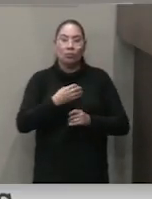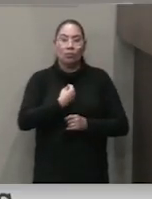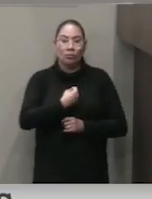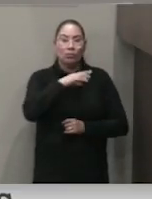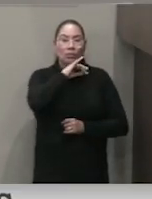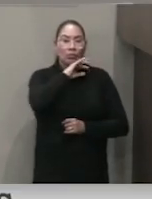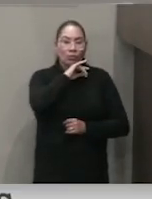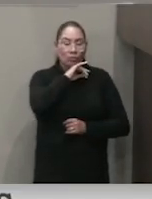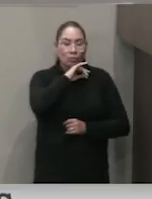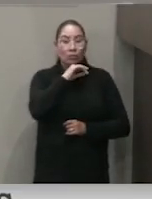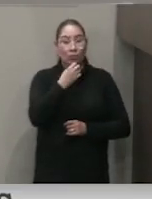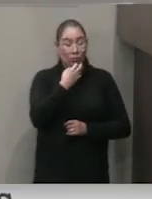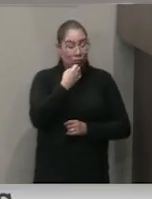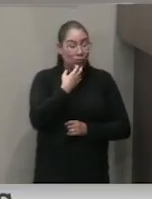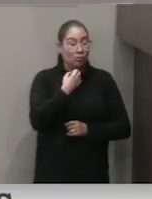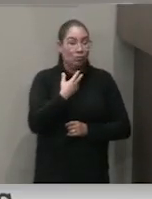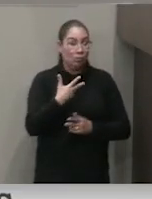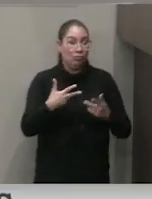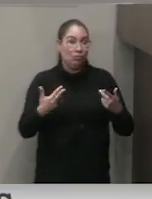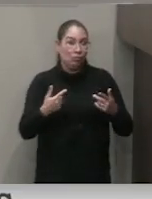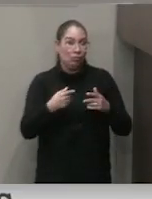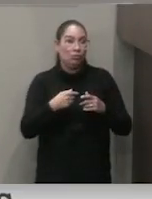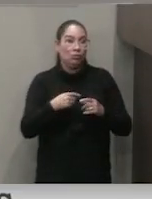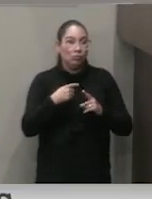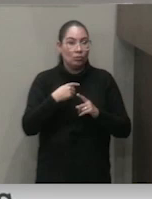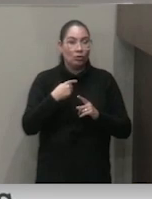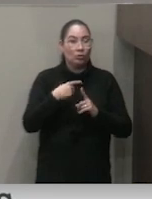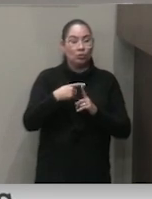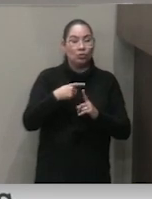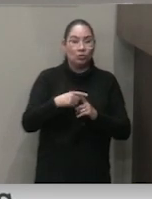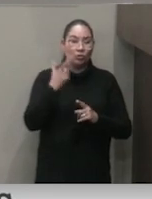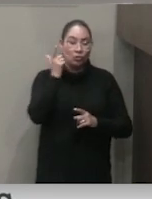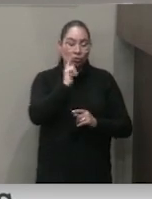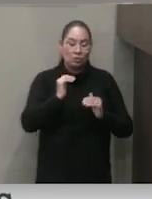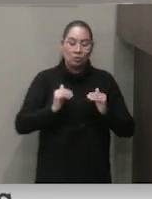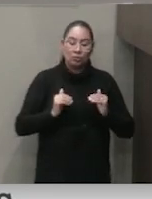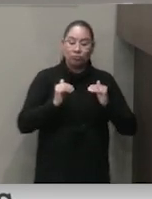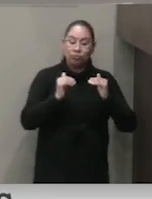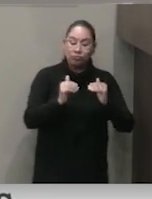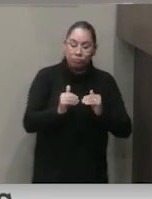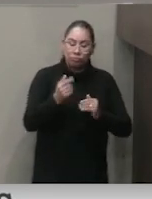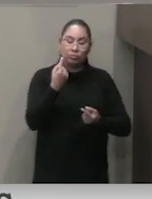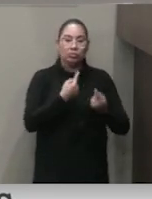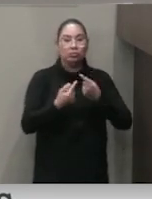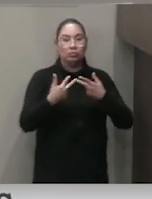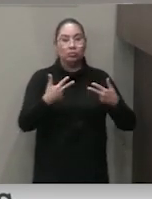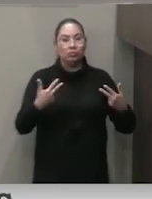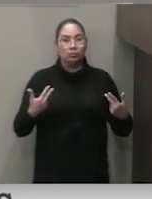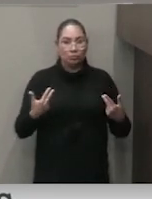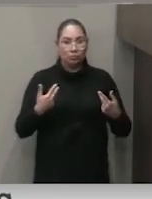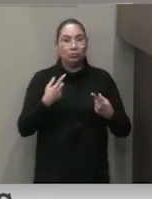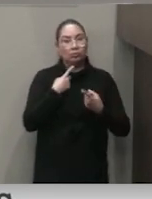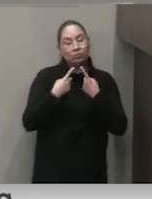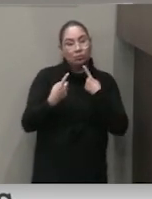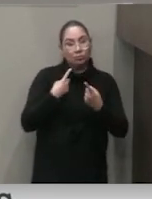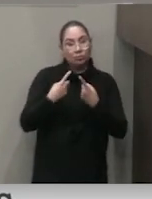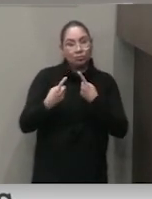ruim. Isso é um ponto positivo, né? Então, quer dizer, a gente está conseguindo avançar em alguma coisa aí na questão do